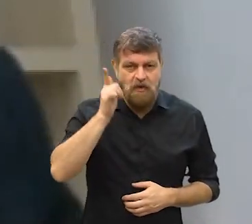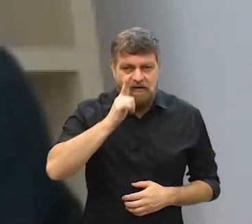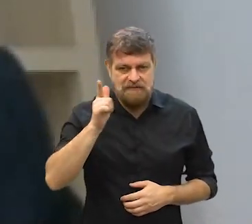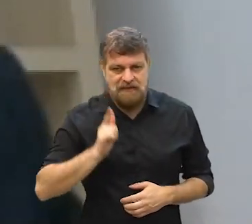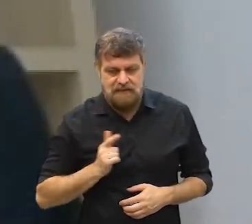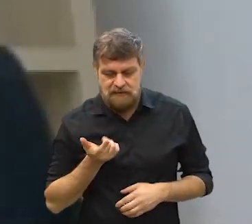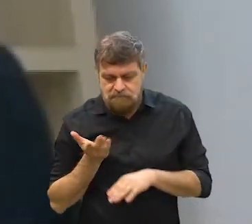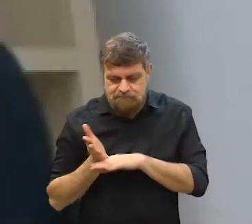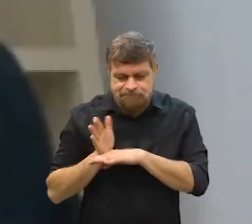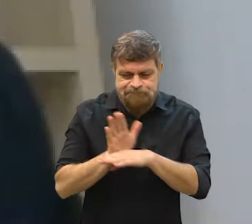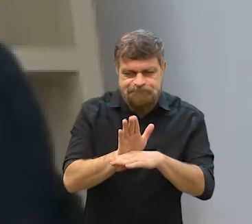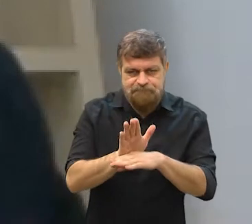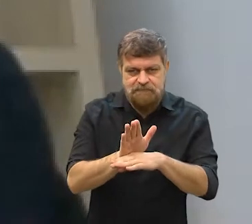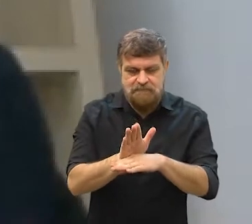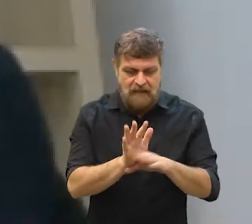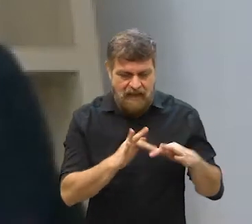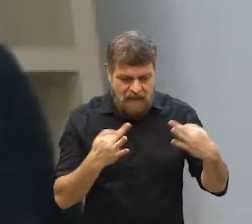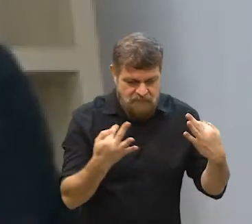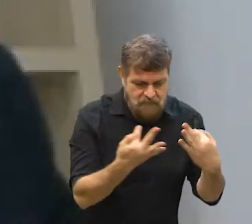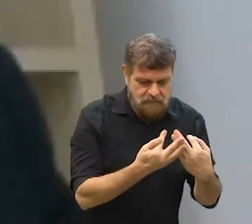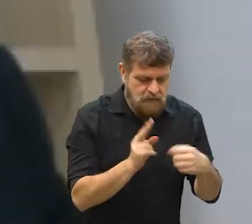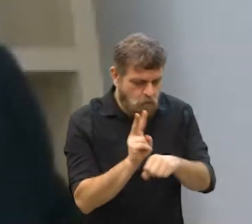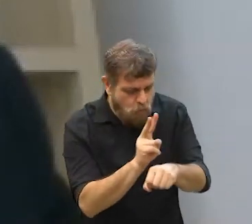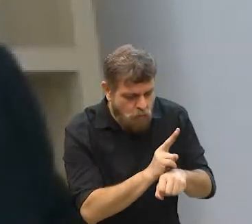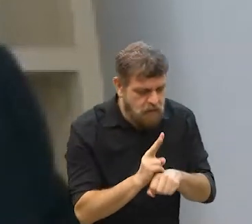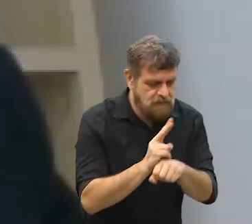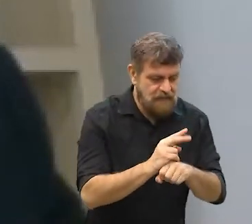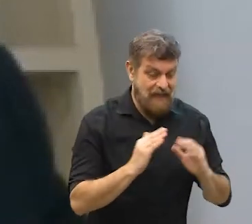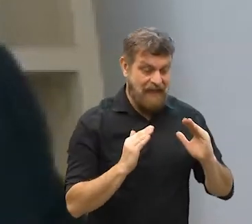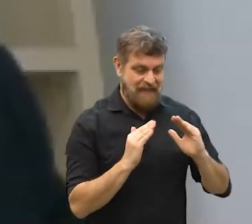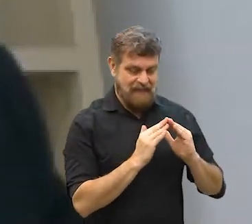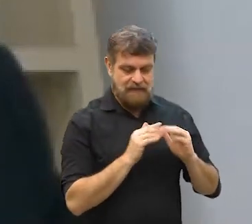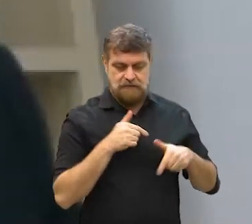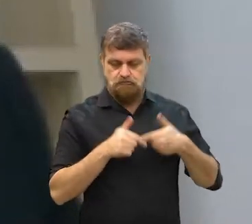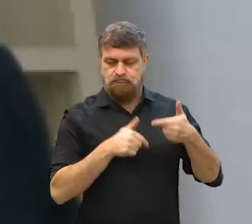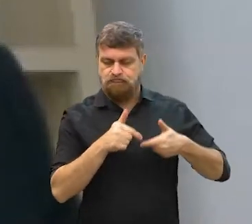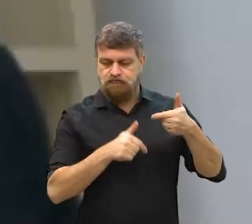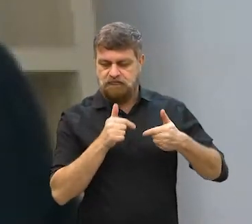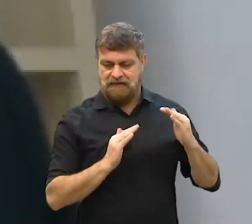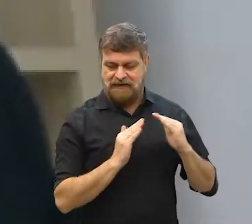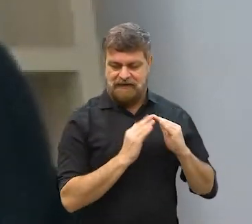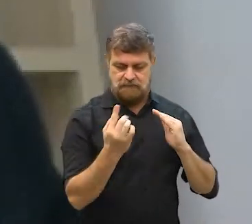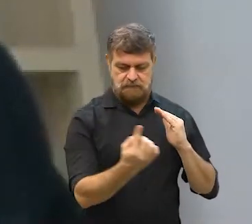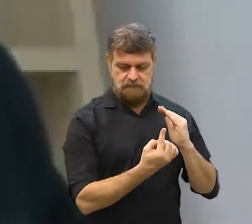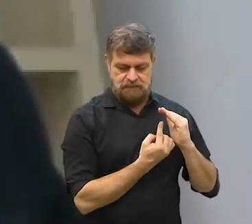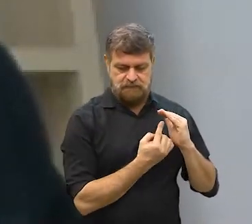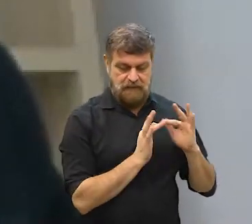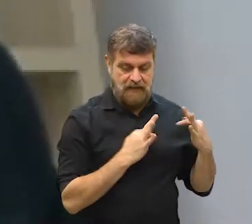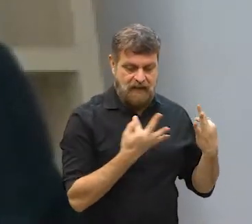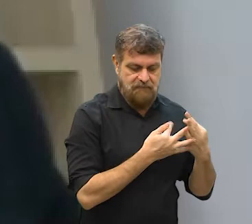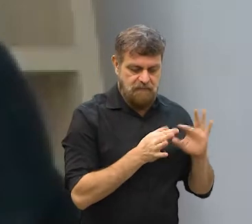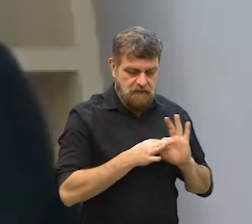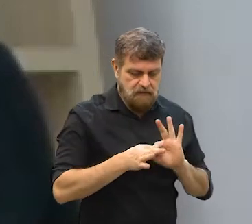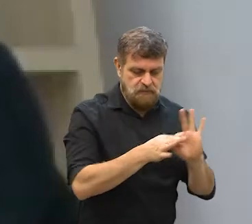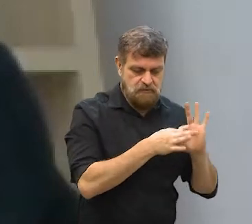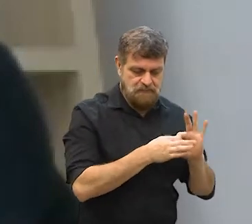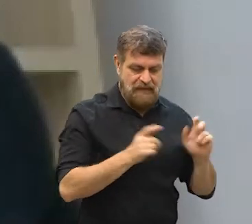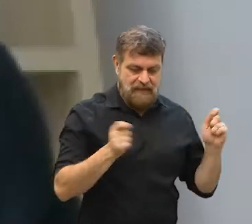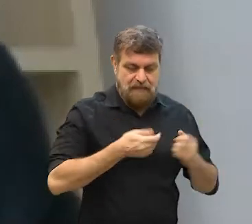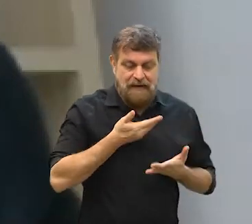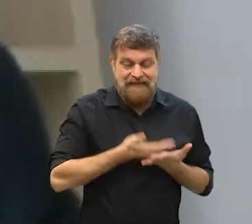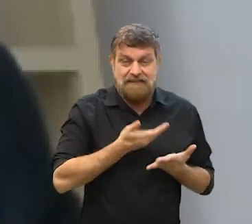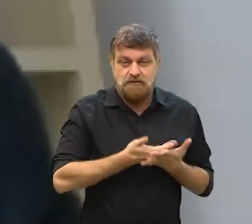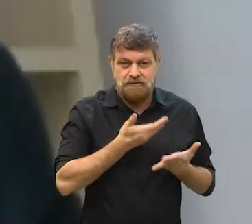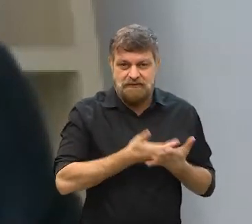uma assistência para a família, né? A gente está em casa, está trabalhando em casa e está estudando,